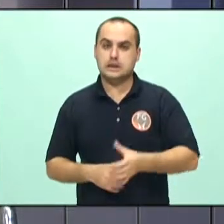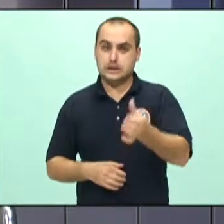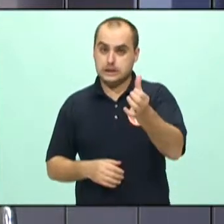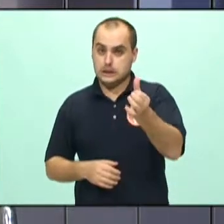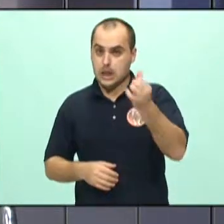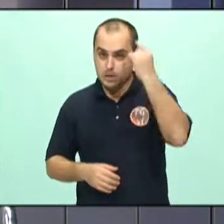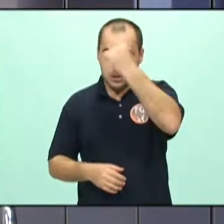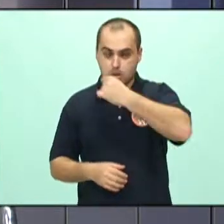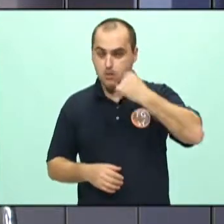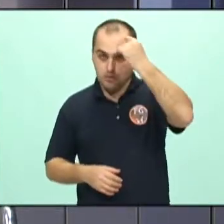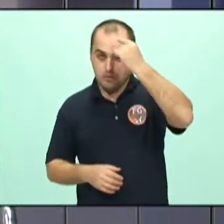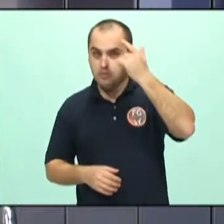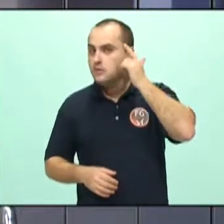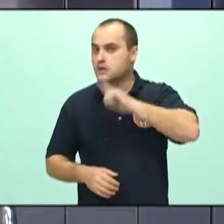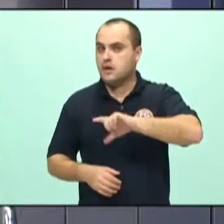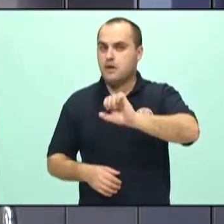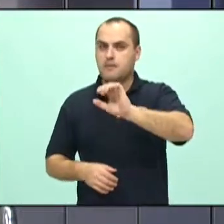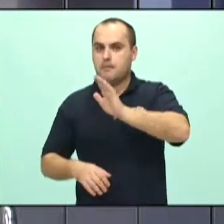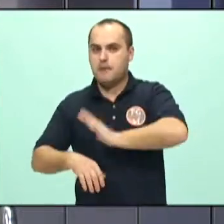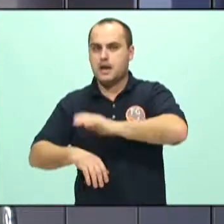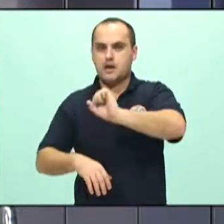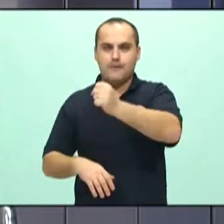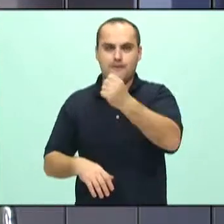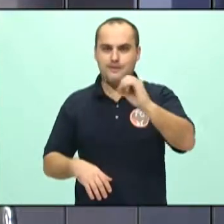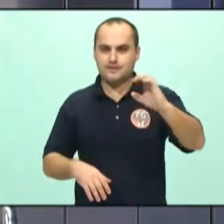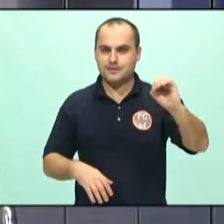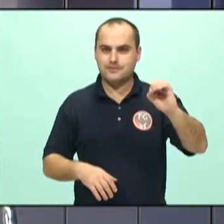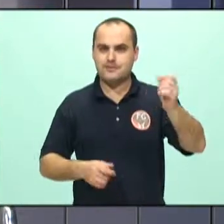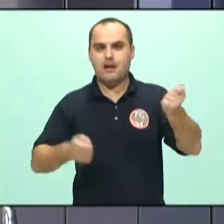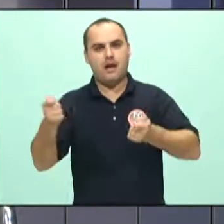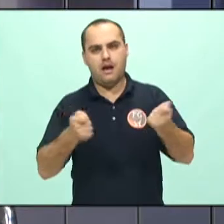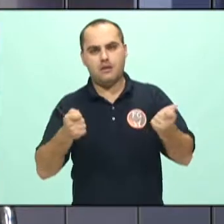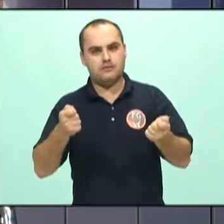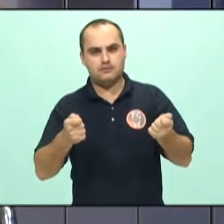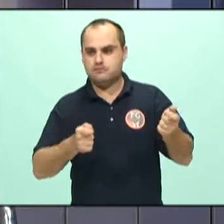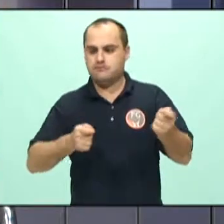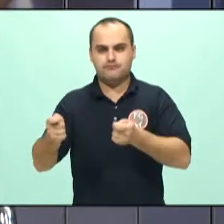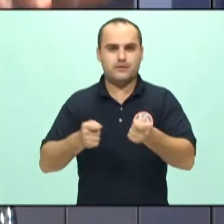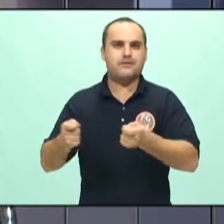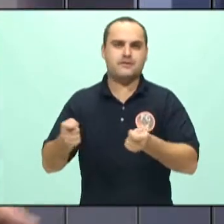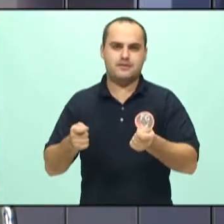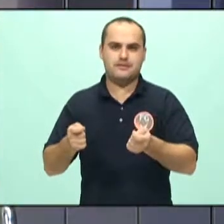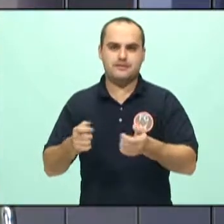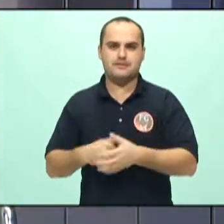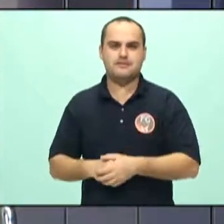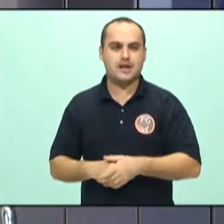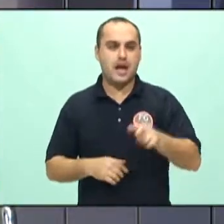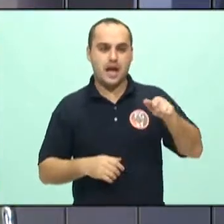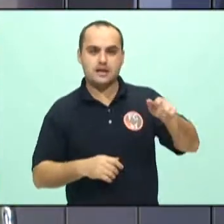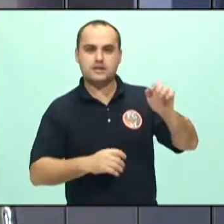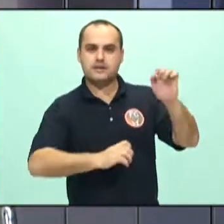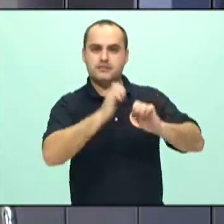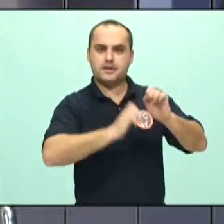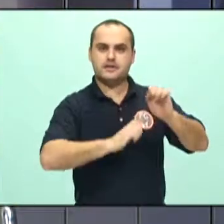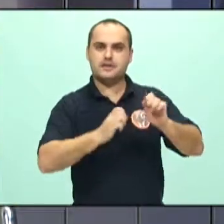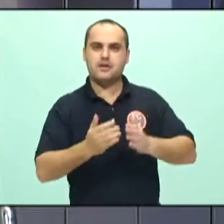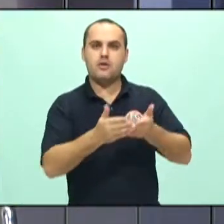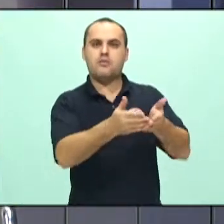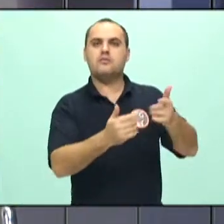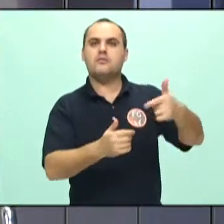nós estamos conseguindo movimentar mais de 800 veículos, que é um recorde, algo que acima do que essa empresa operava em outro porto, e esse dado é